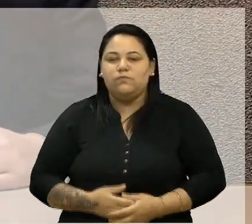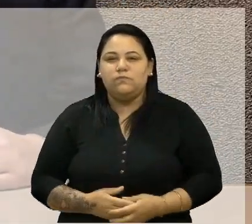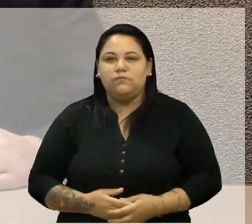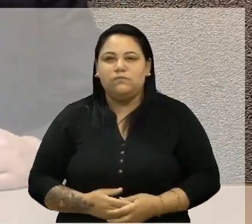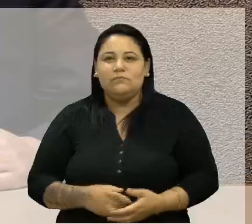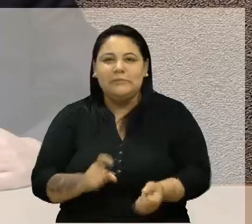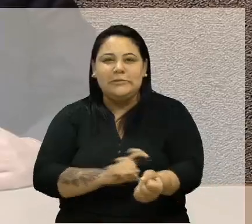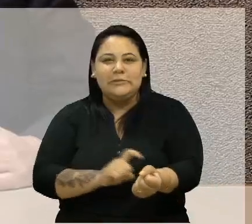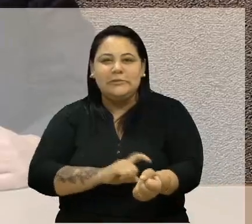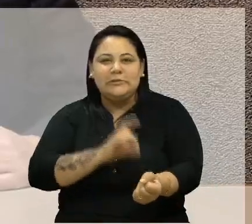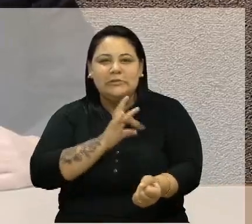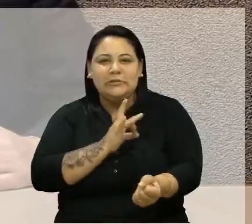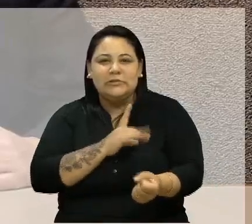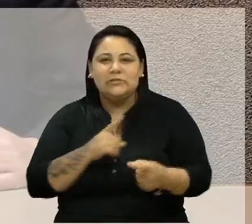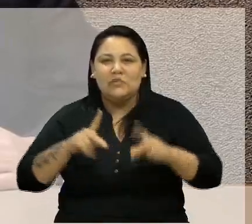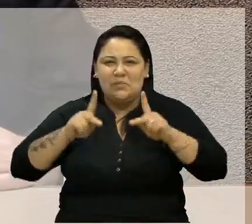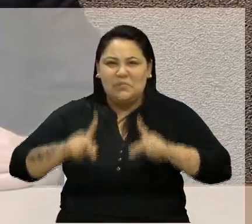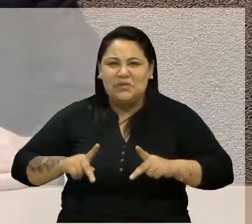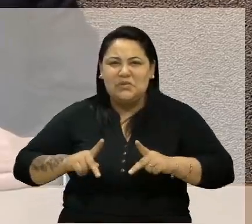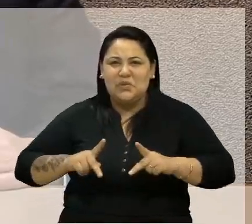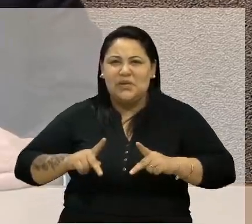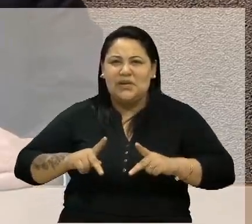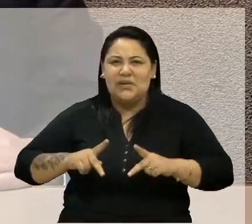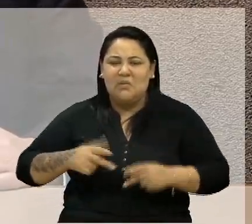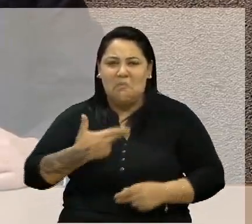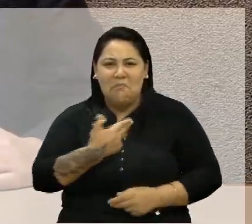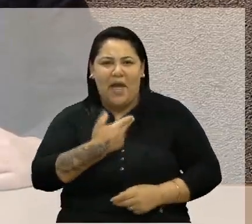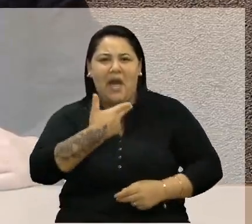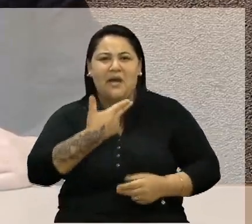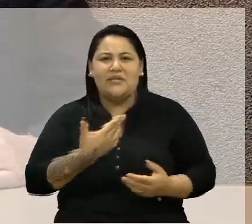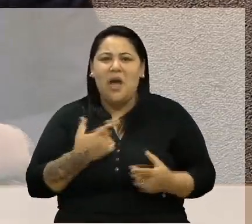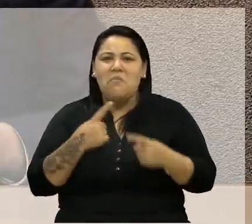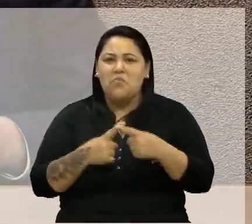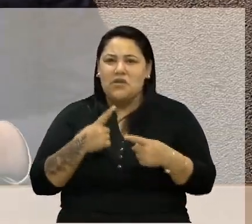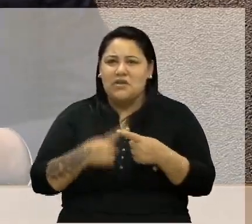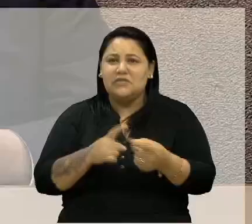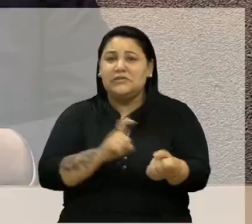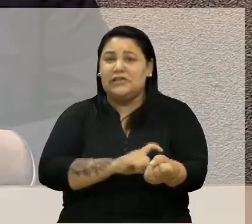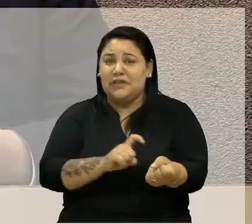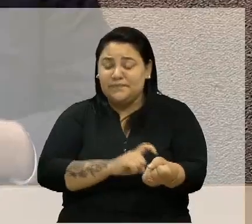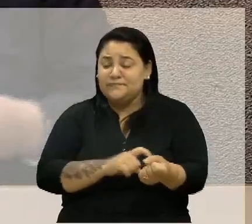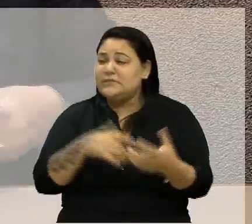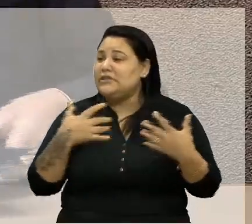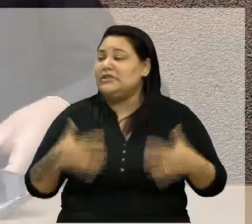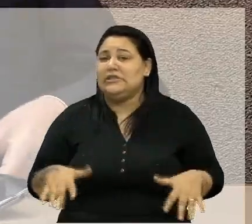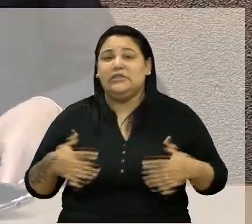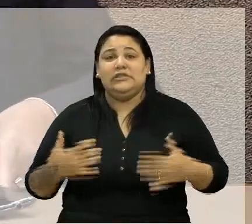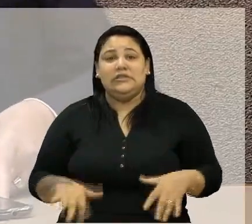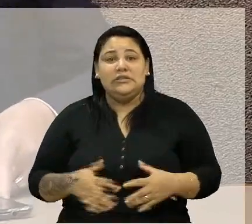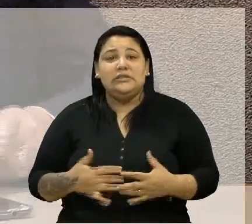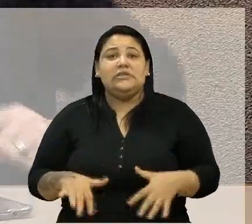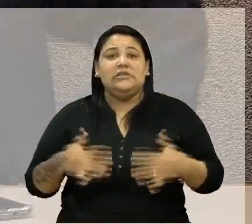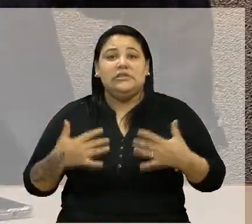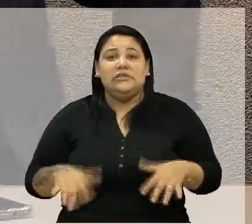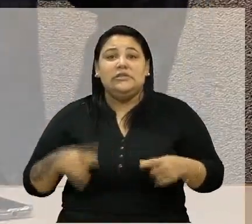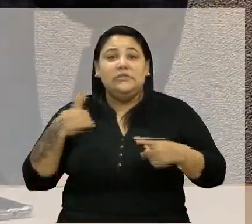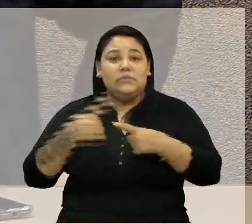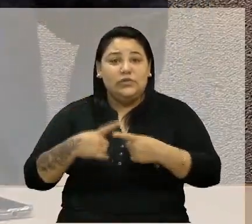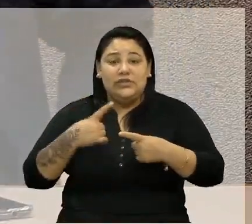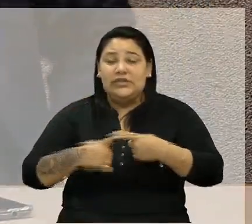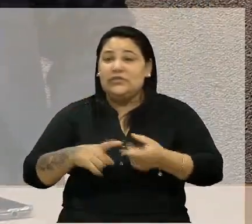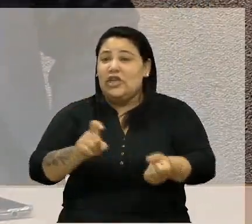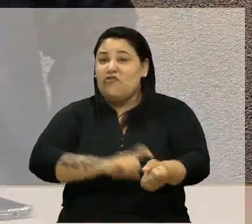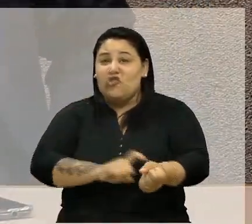Para uma pessoa chegar a se tirar a vida, é porque o desespero é astronômico. É que chegou o desespero a um